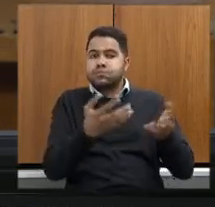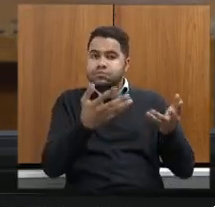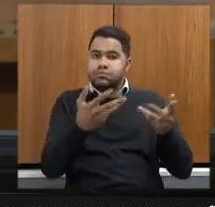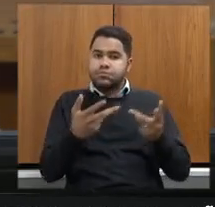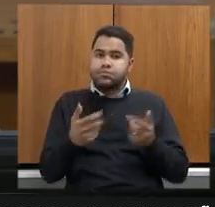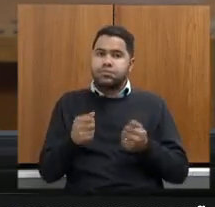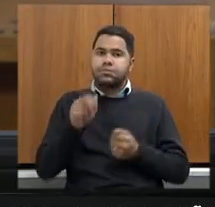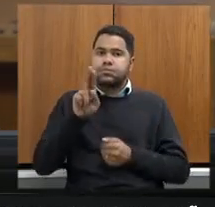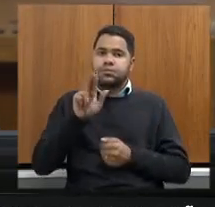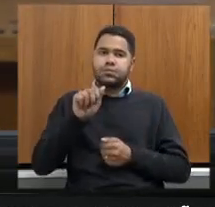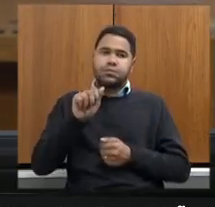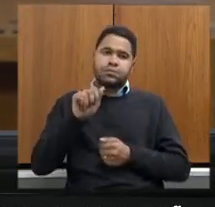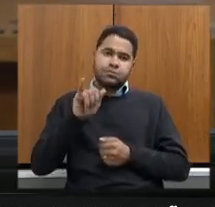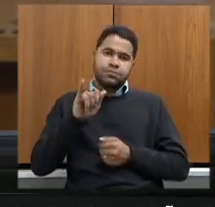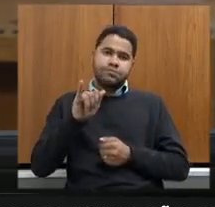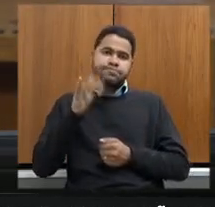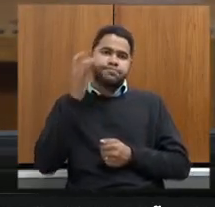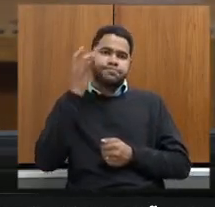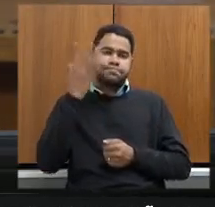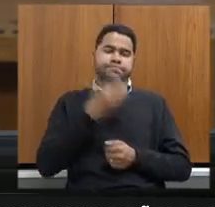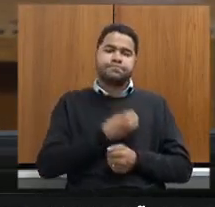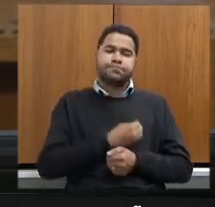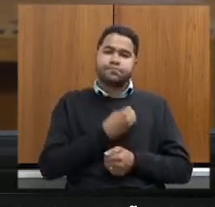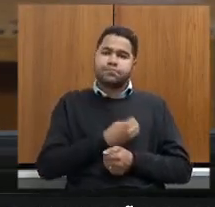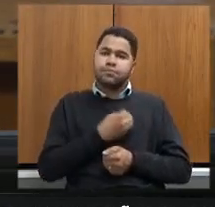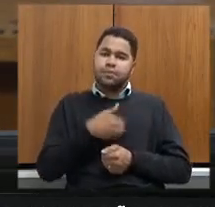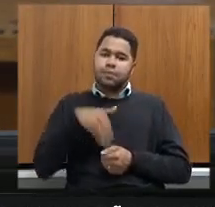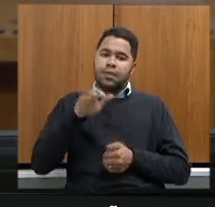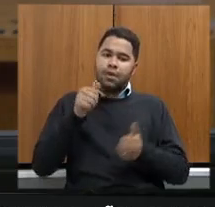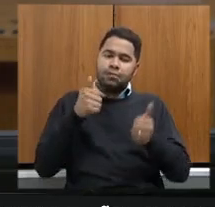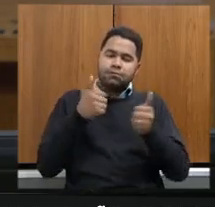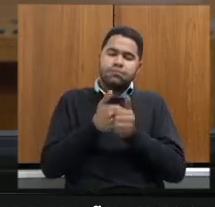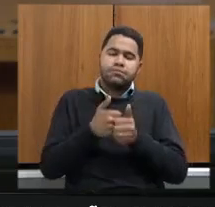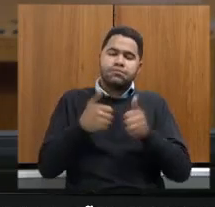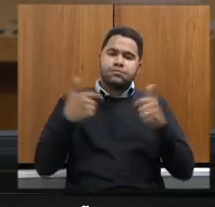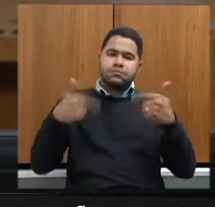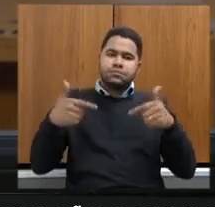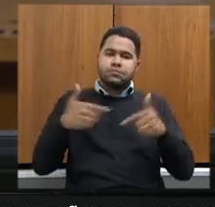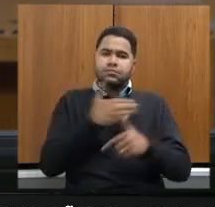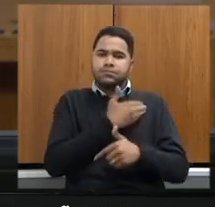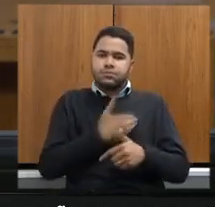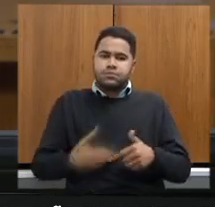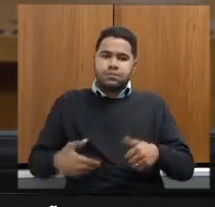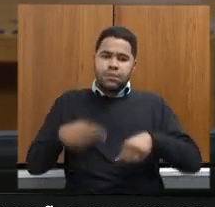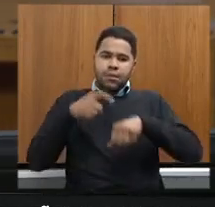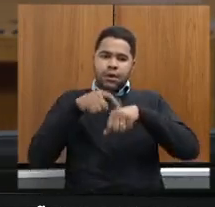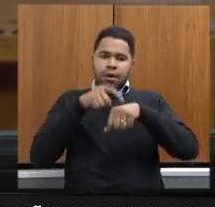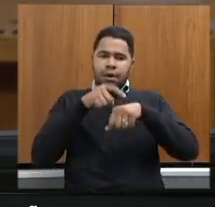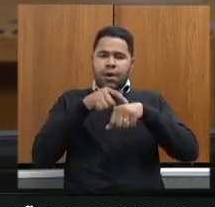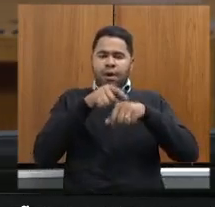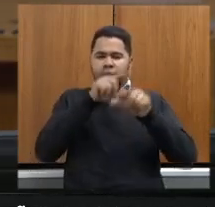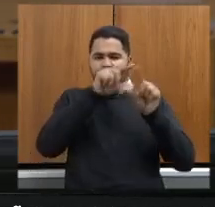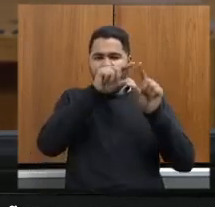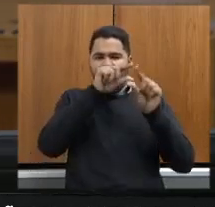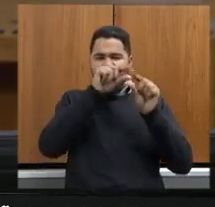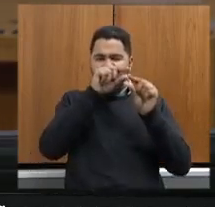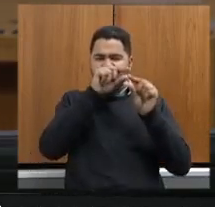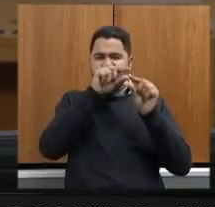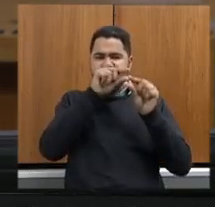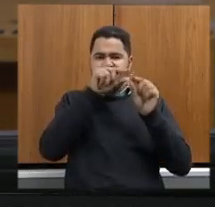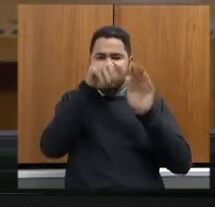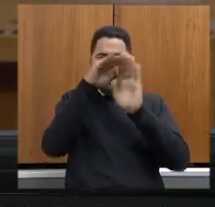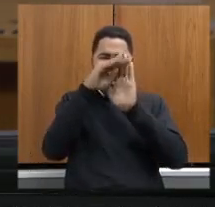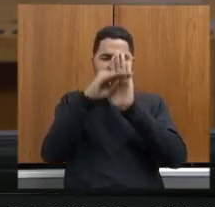com as facilitando a vida do cidadão tornando o próximo dos serviços públicos reduzir os tempos de deslocamento no